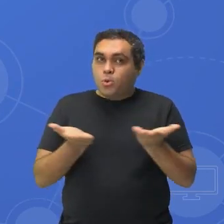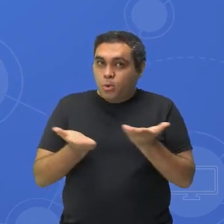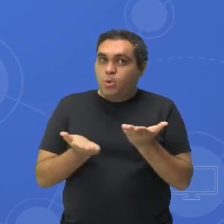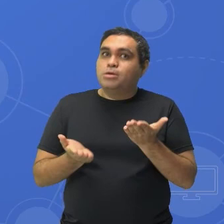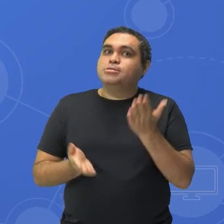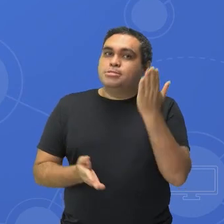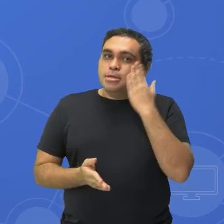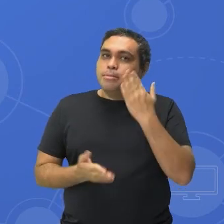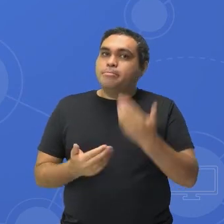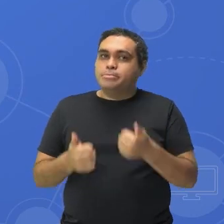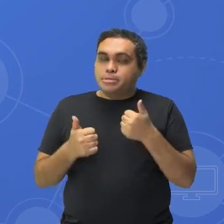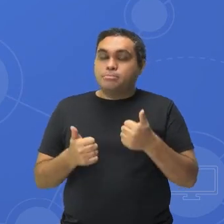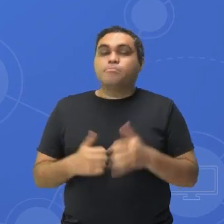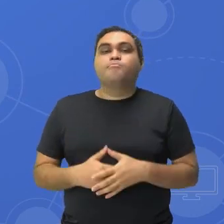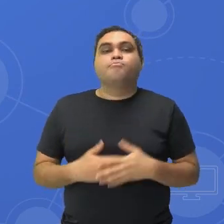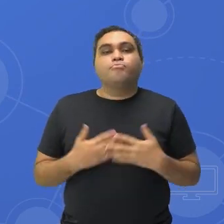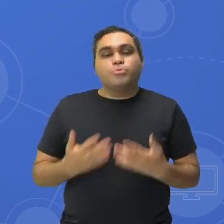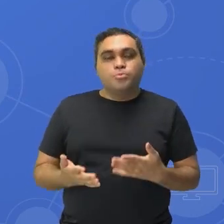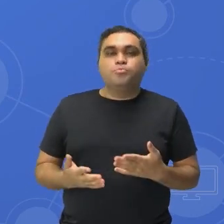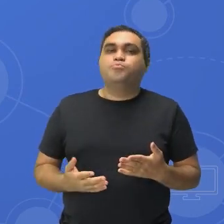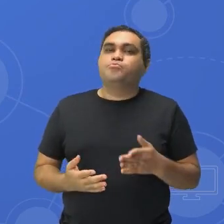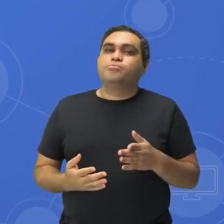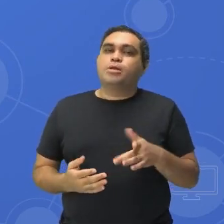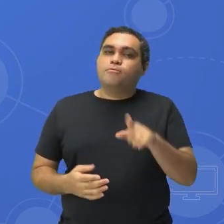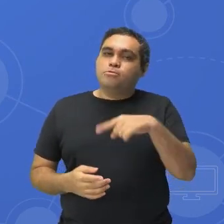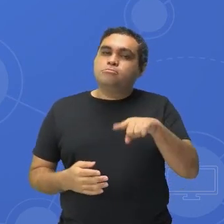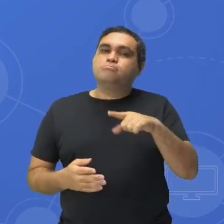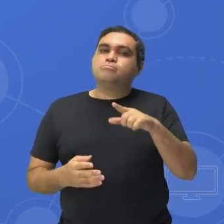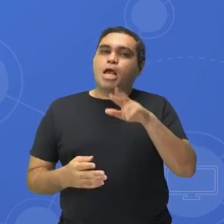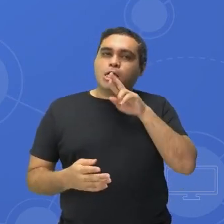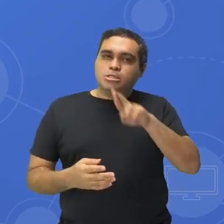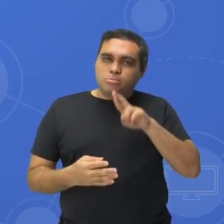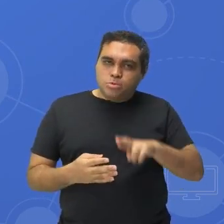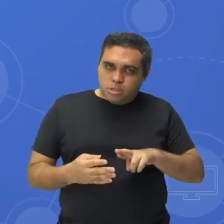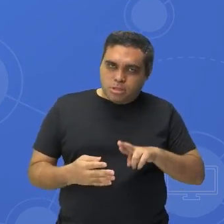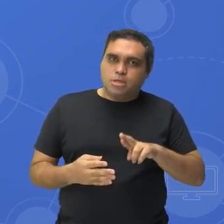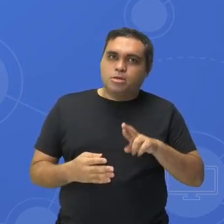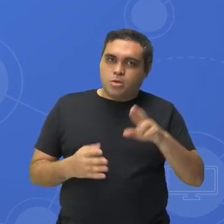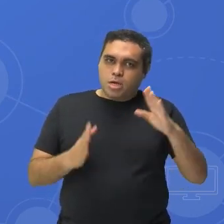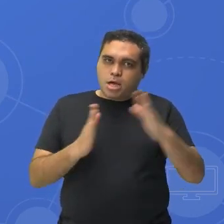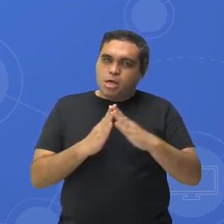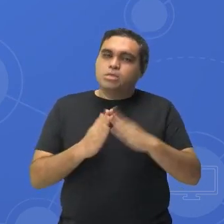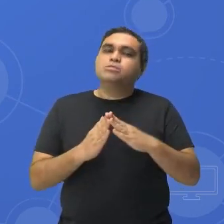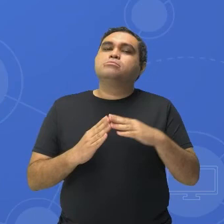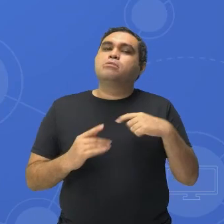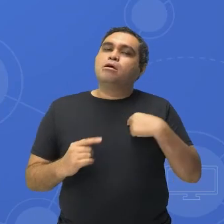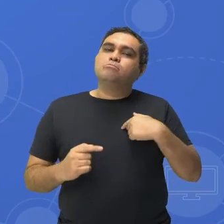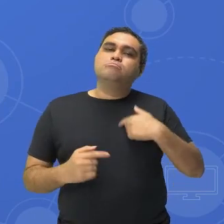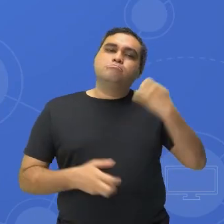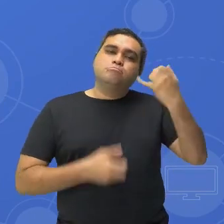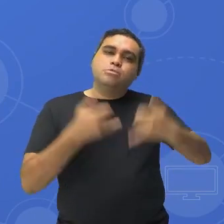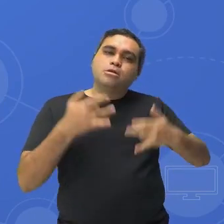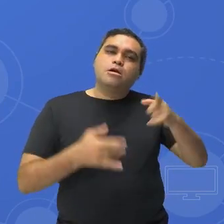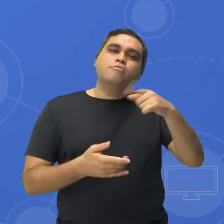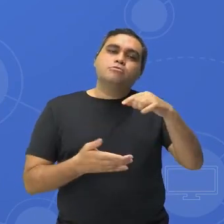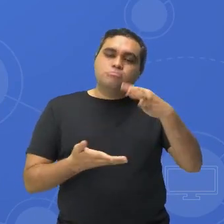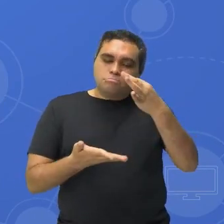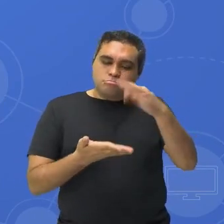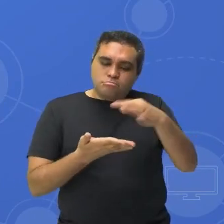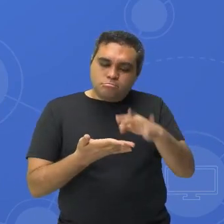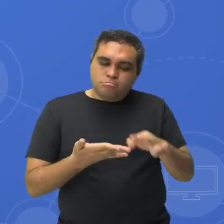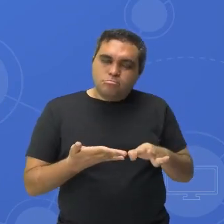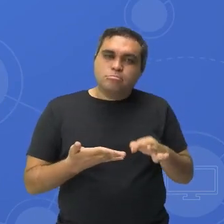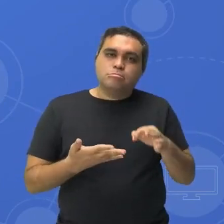isso? Então vocês, é claro, vocês fizeram aí, vocês vão acompanhando comigo, corrigindo, né, fazendo ali